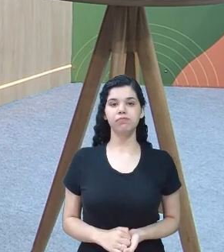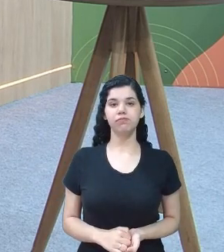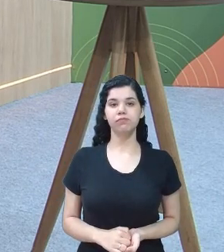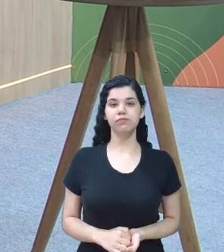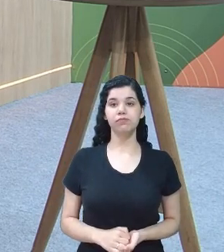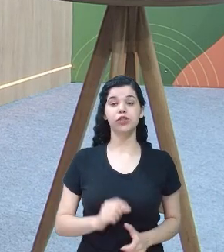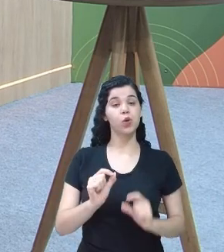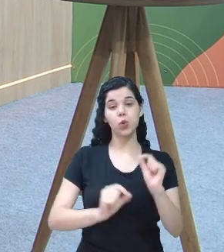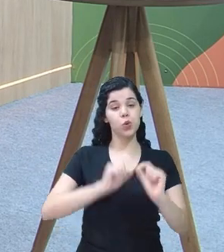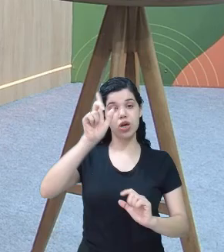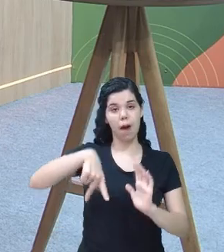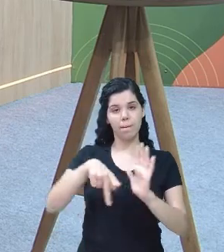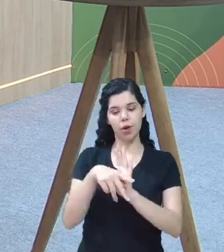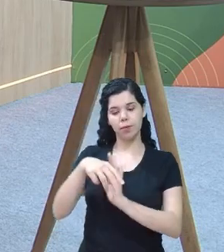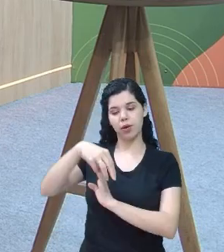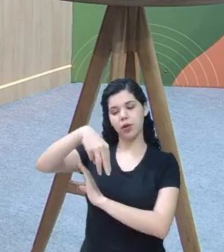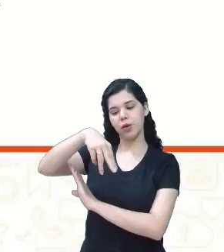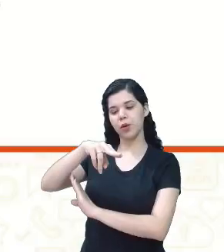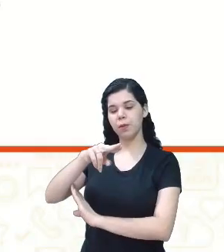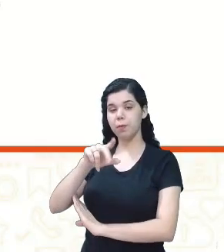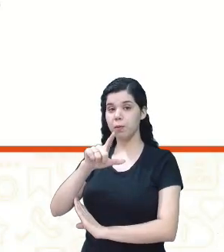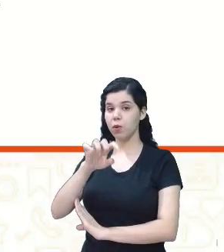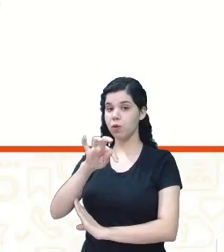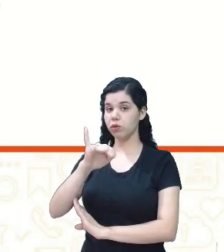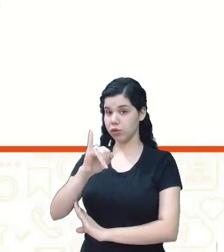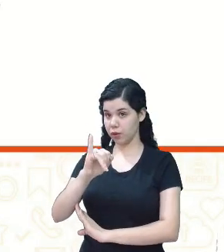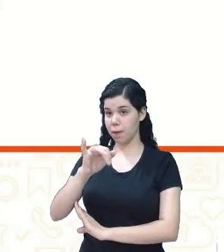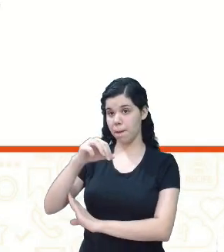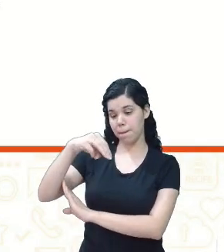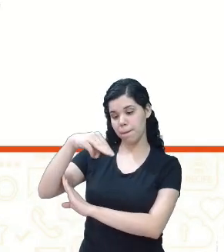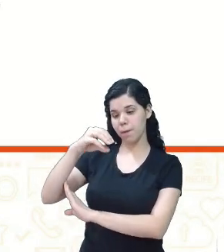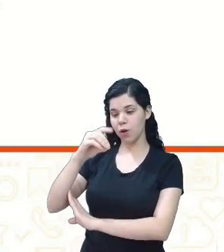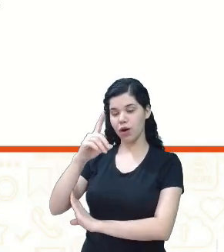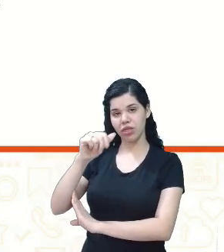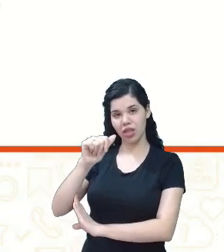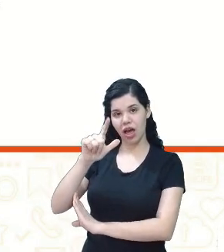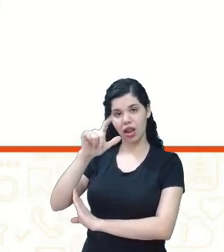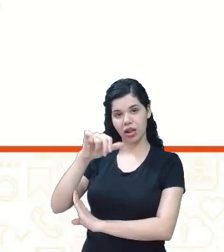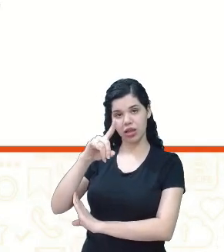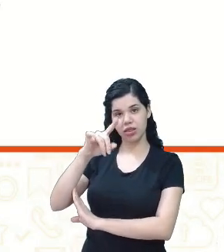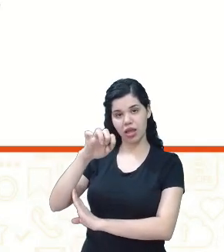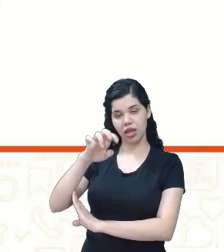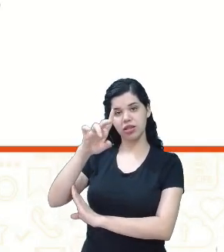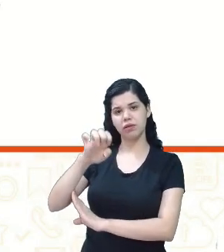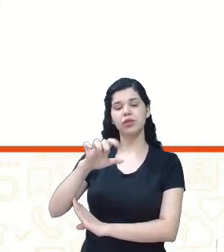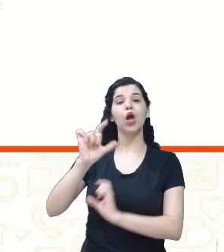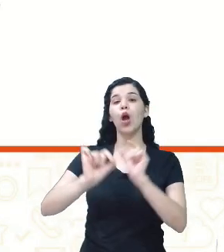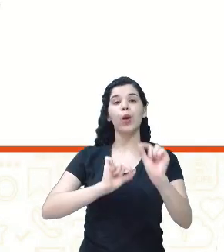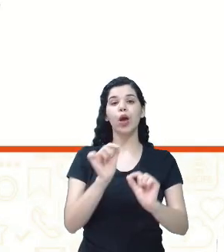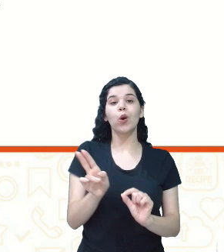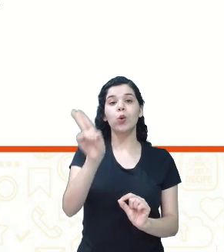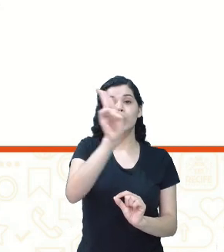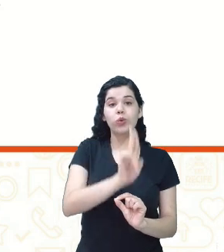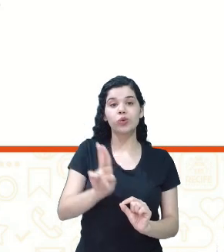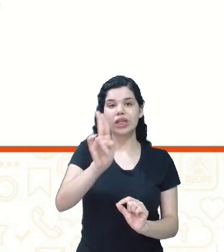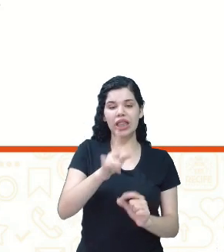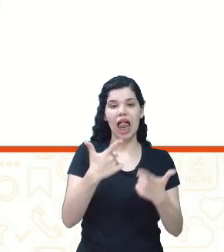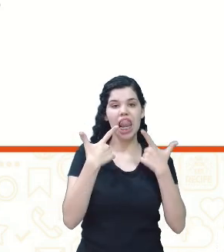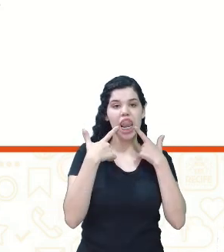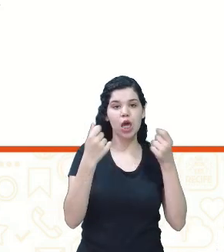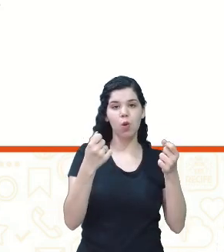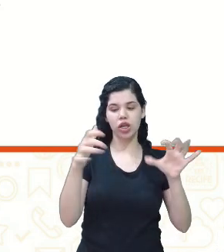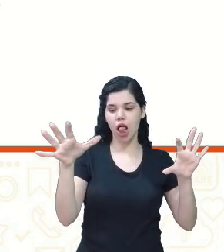E multimodalidade. O que seria uma multimodalidade? Quando é usado mais de uma modalidade de